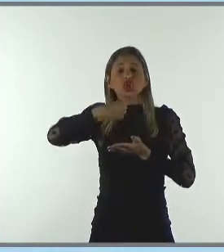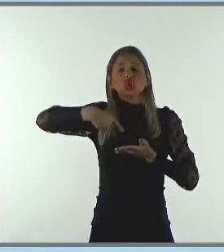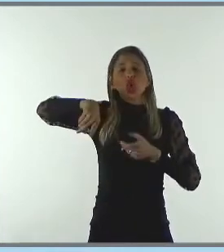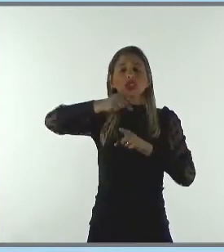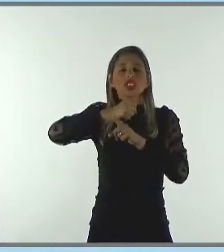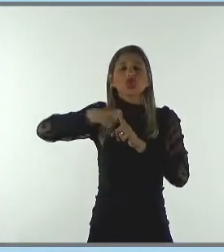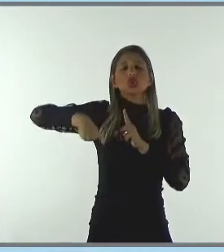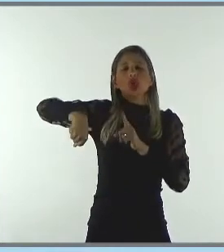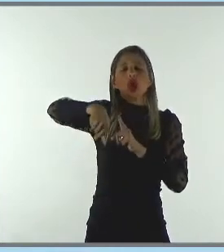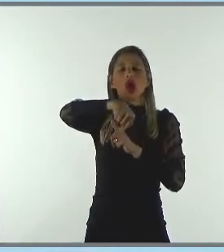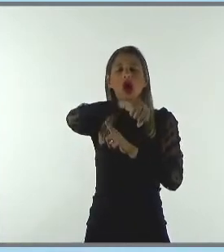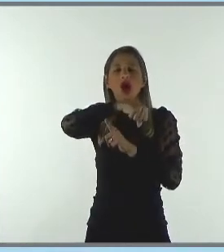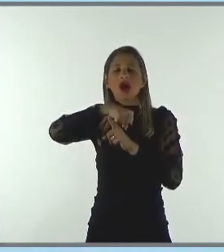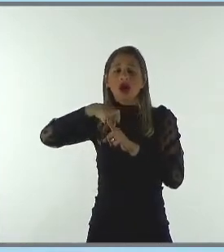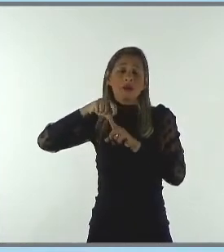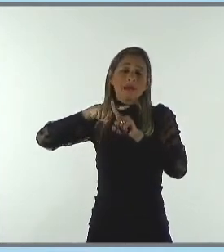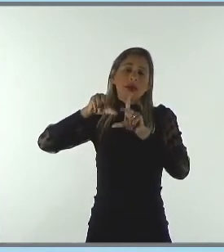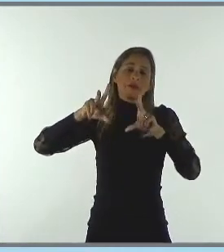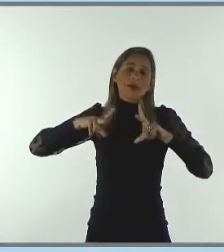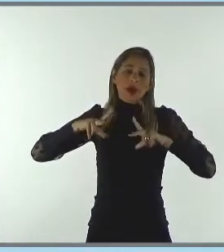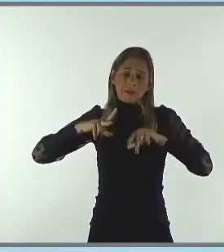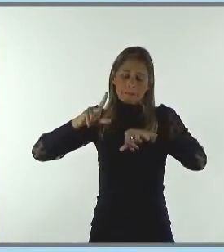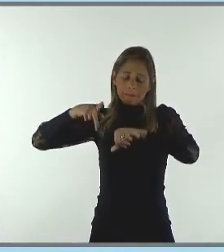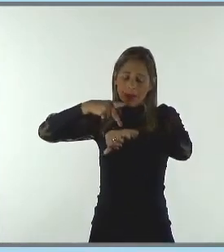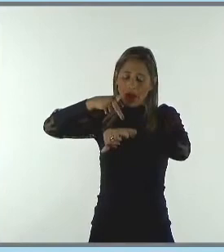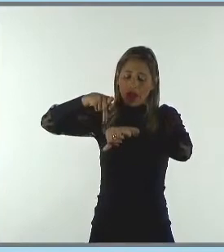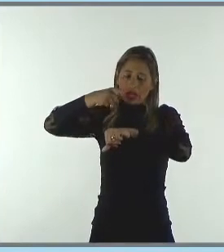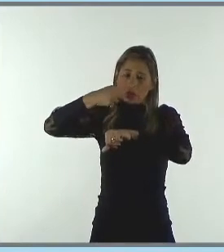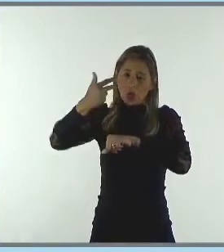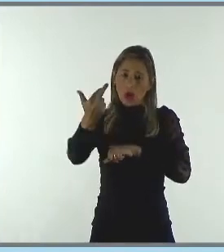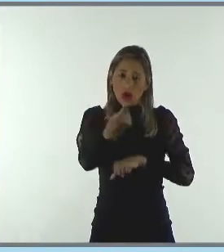sociedades, mas muito particularmente para um país como o nosso.